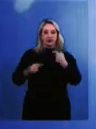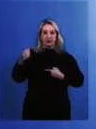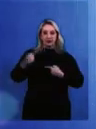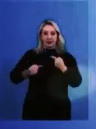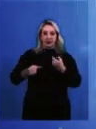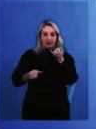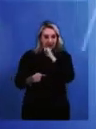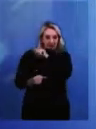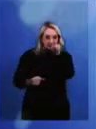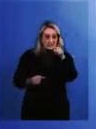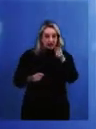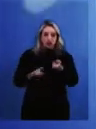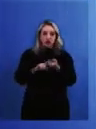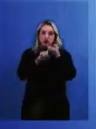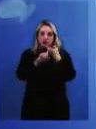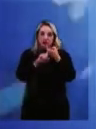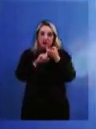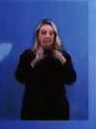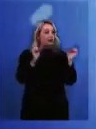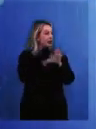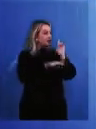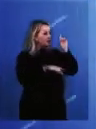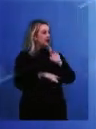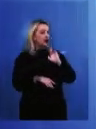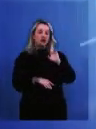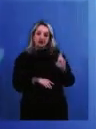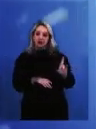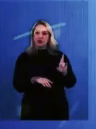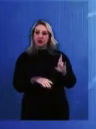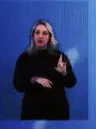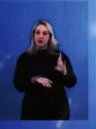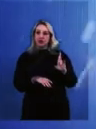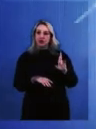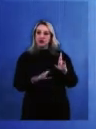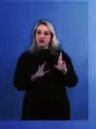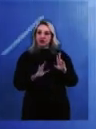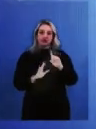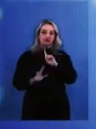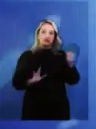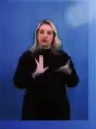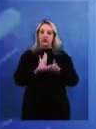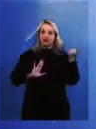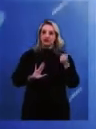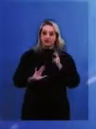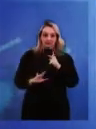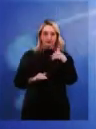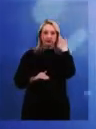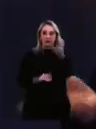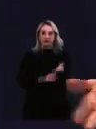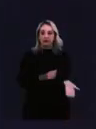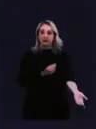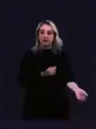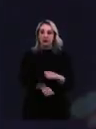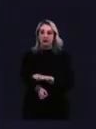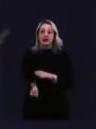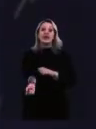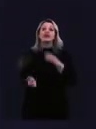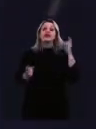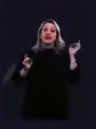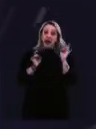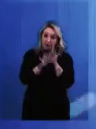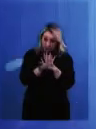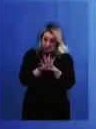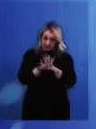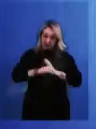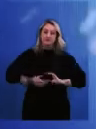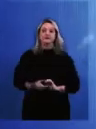debate, senão vocês serão suspensos. Termina o direito de resposta, tiramos o direito de resposta e vamos em frente. Tiramos? Não, termine o